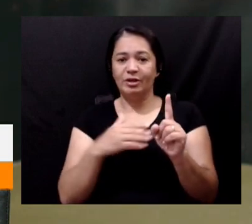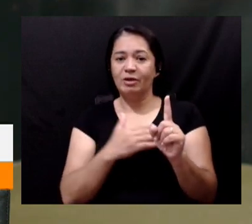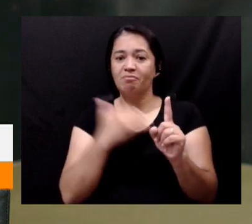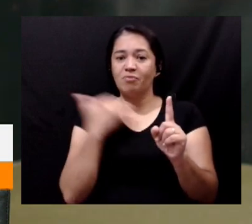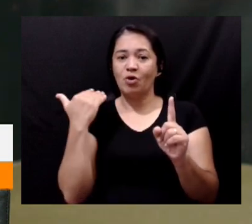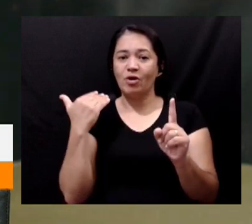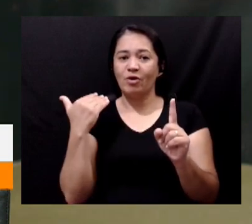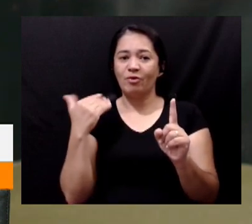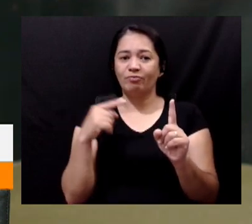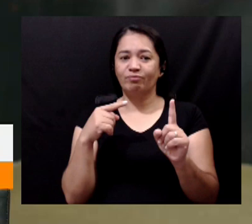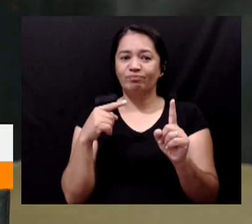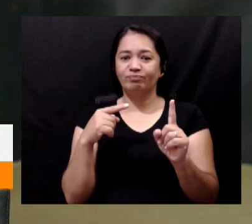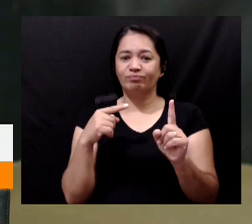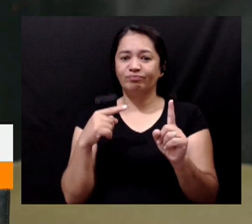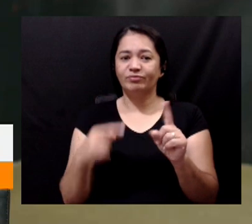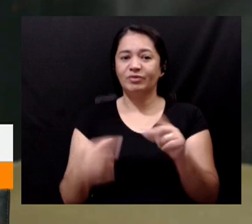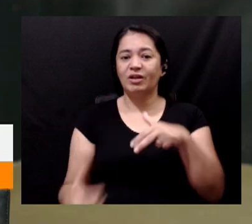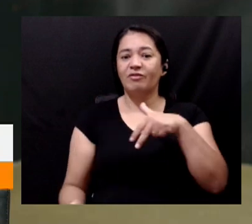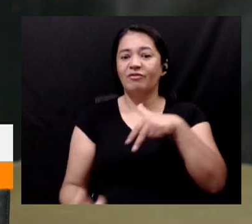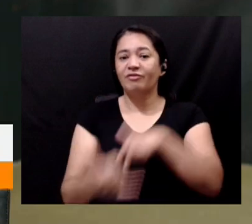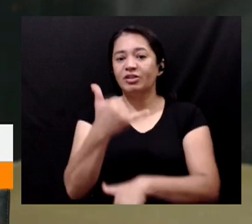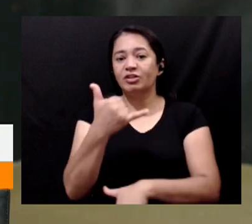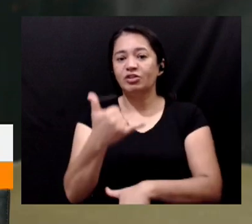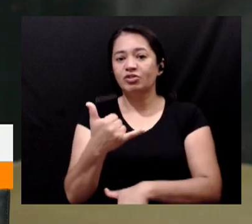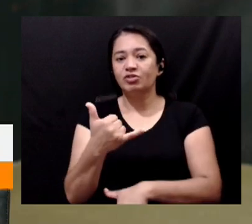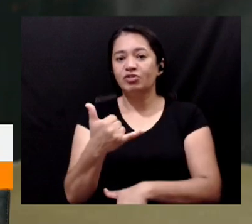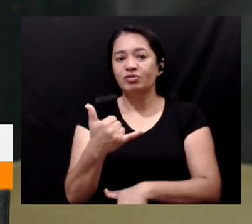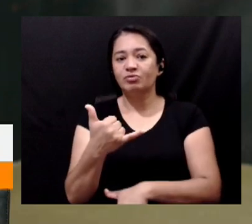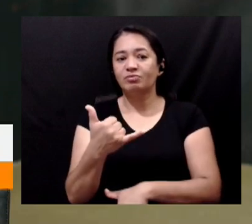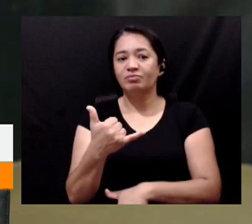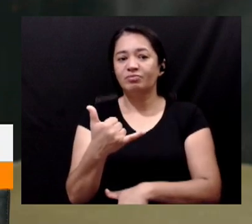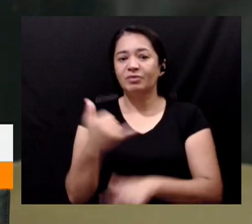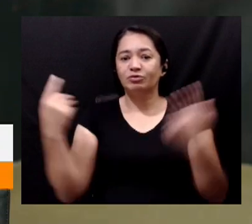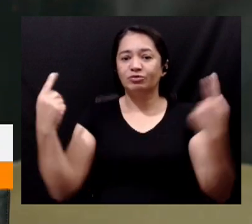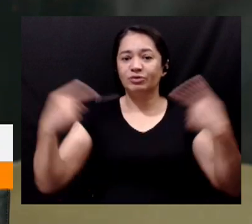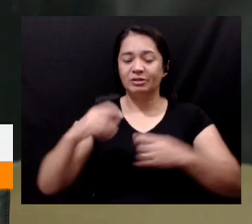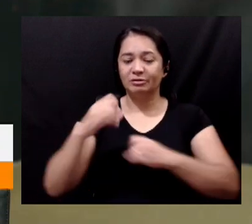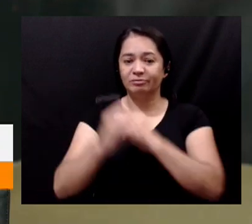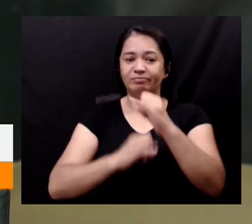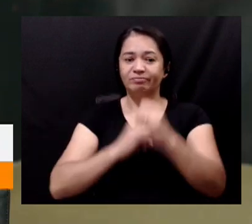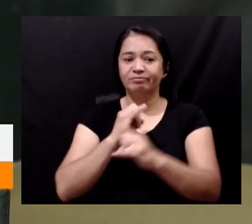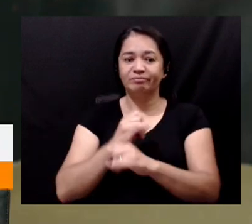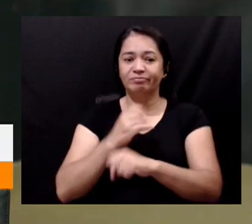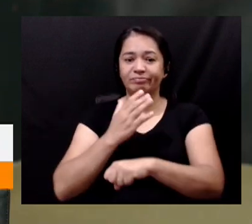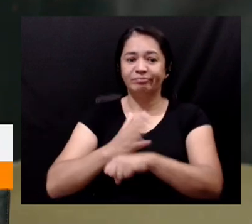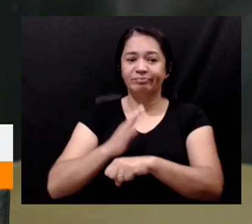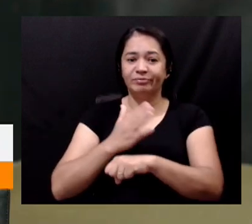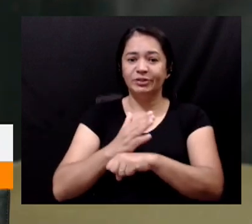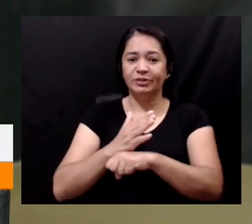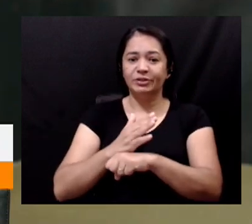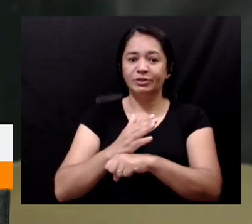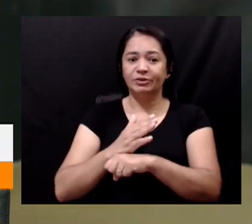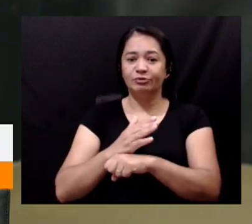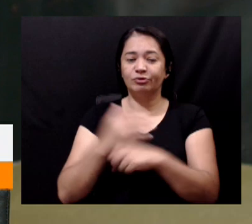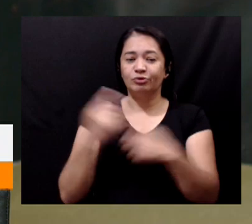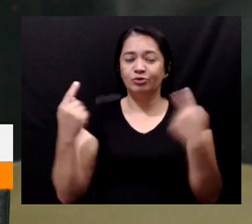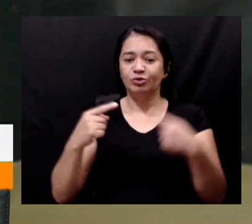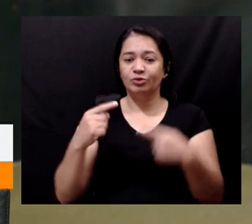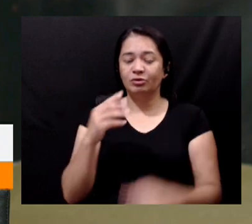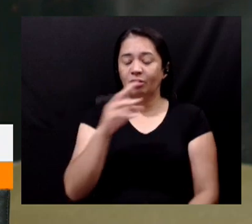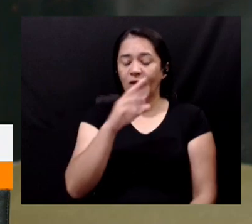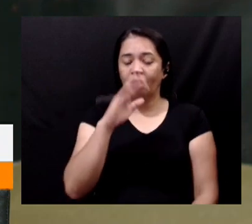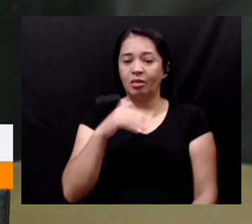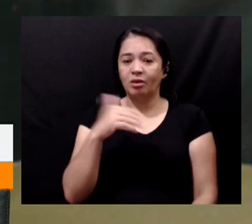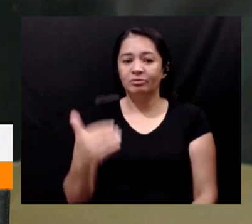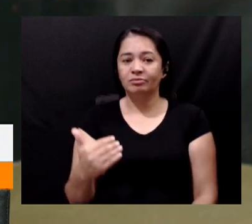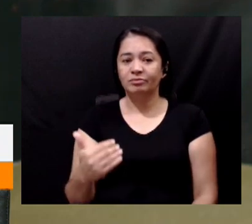dos desafios virtuais e perdeu a vida praticando o jogo do desmaio. Visando preservar a vida de outros